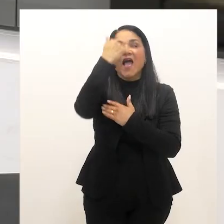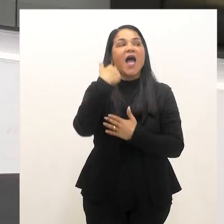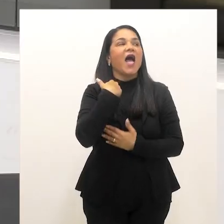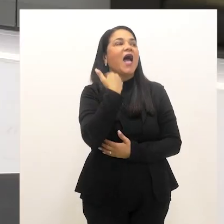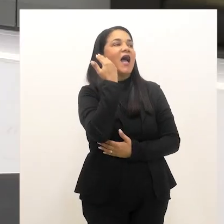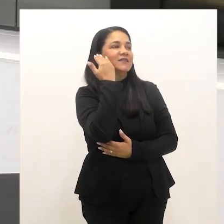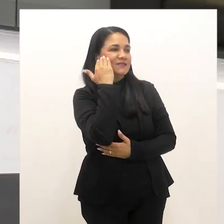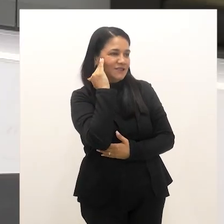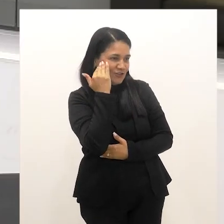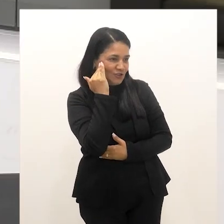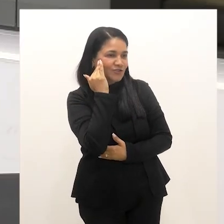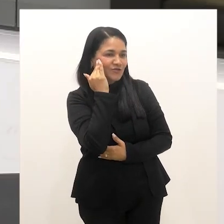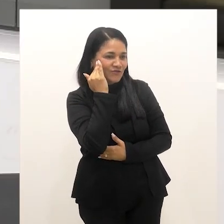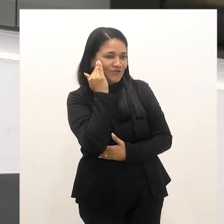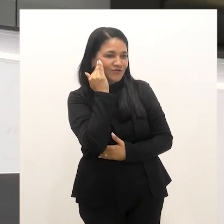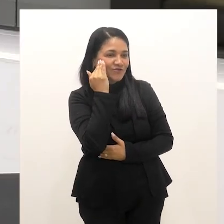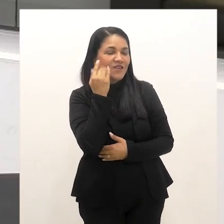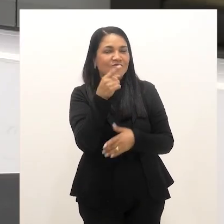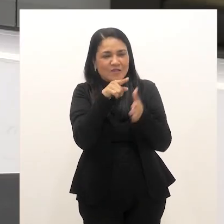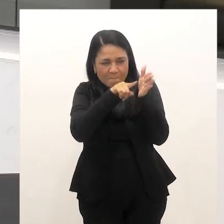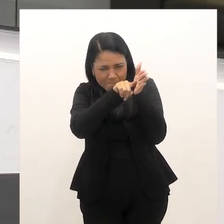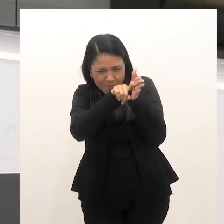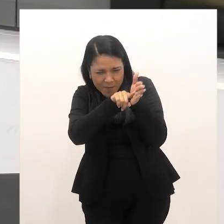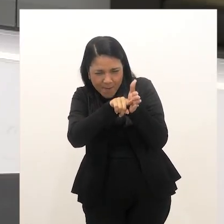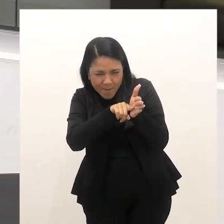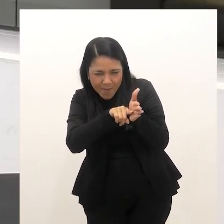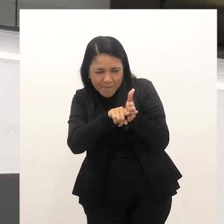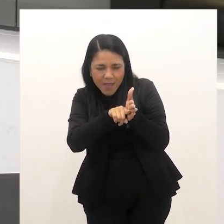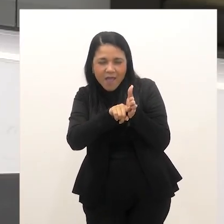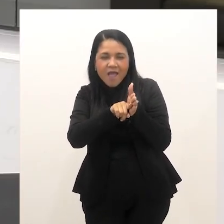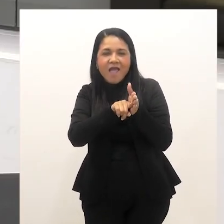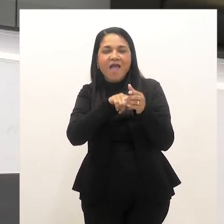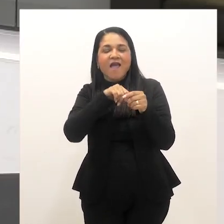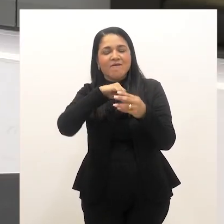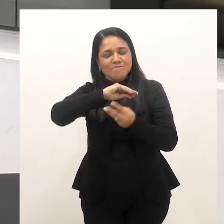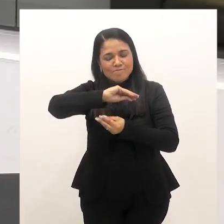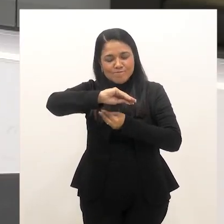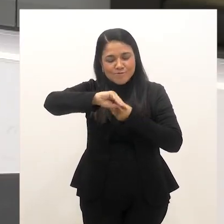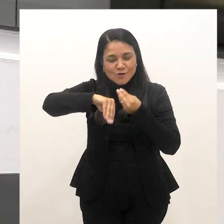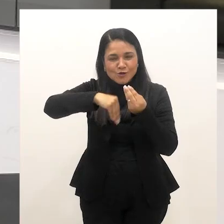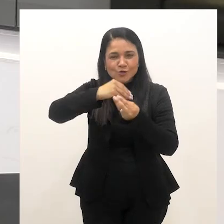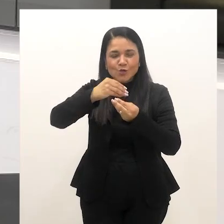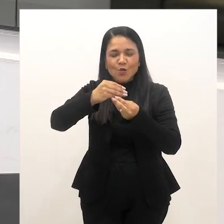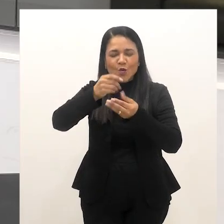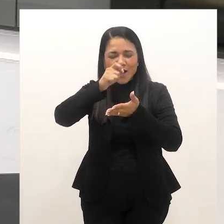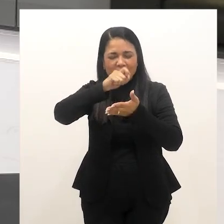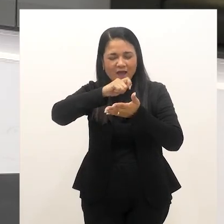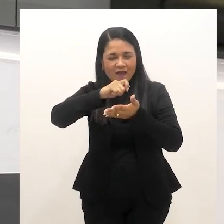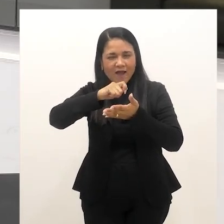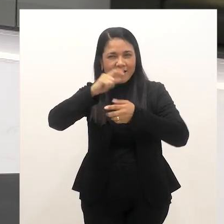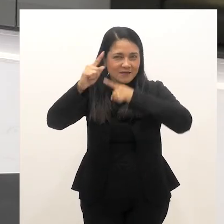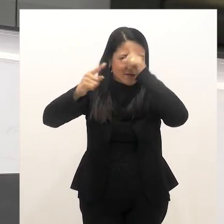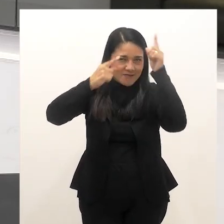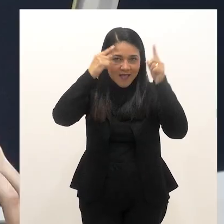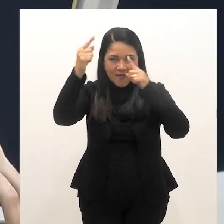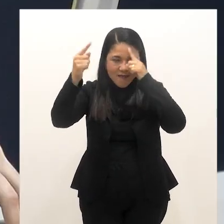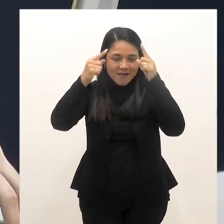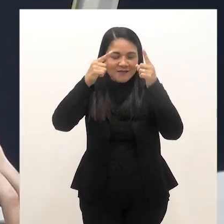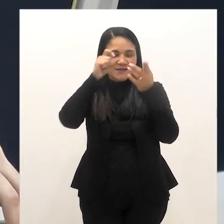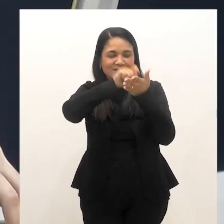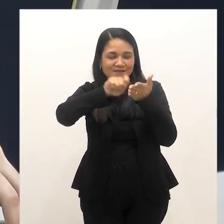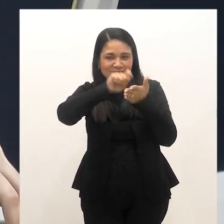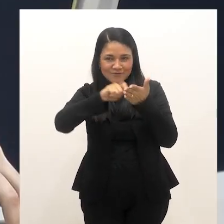tô entendendo. Entendeu? E aí você mergulhou nessa e deixou a imaginação fluir. Inclusive,